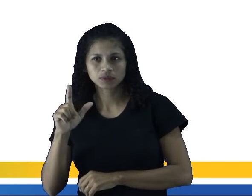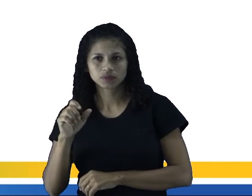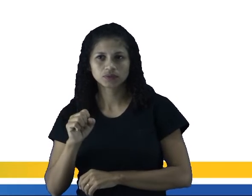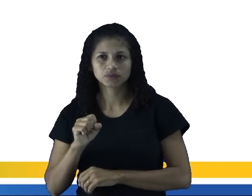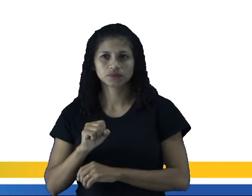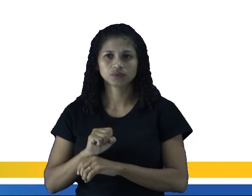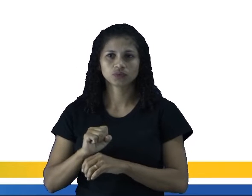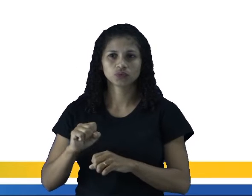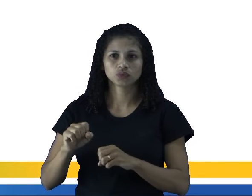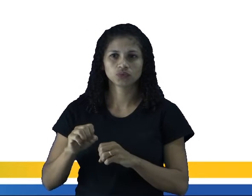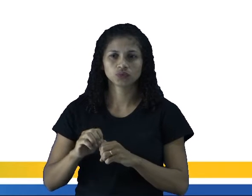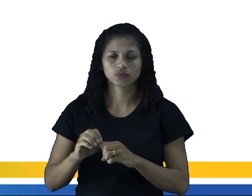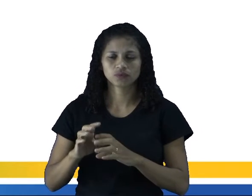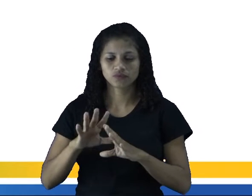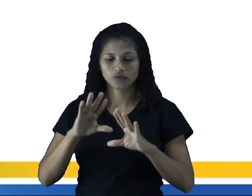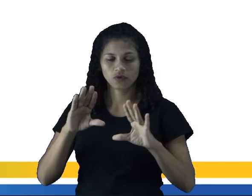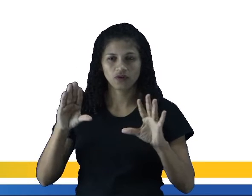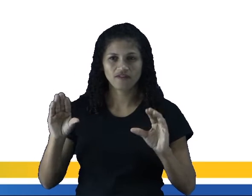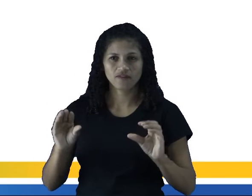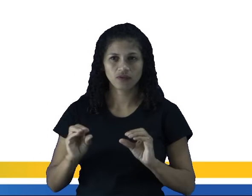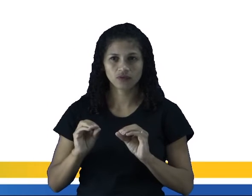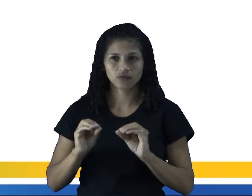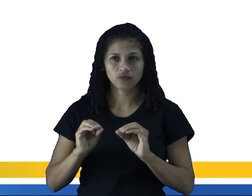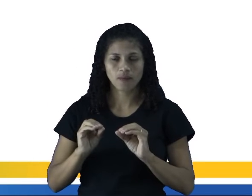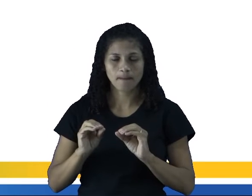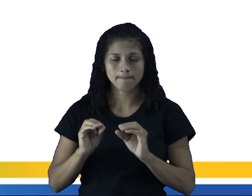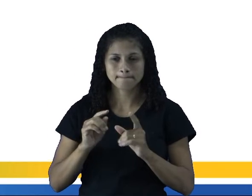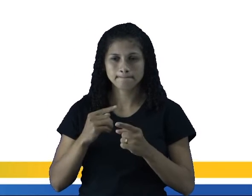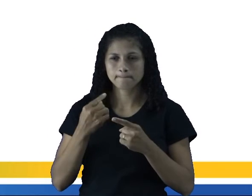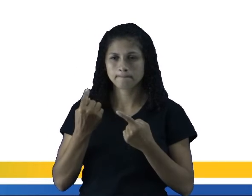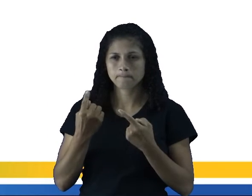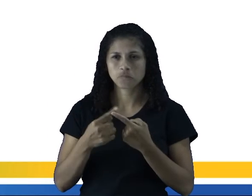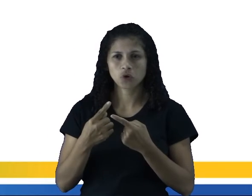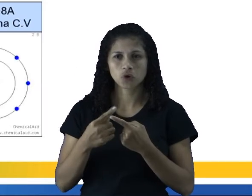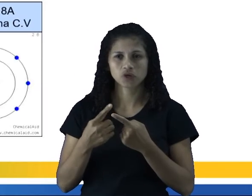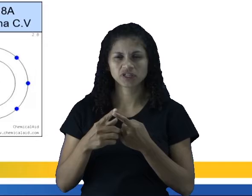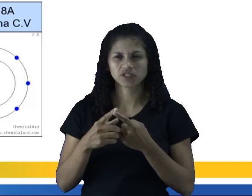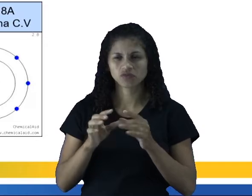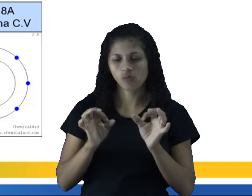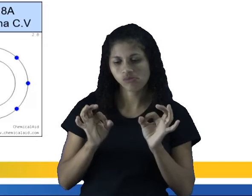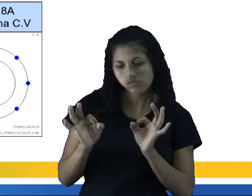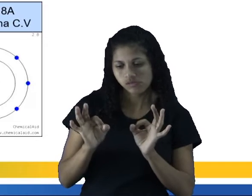foram posicionadas aqui fora para não descaracterizar ali a tabela.